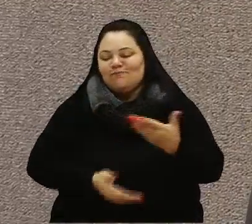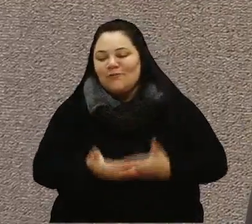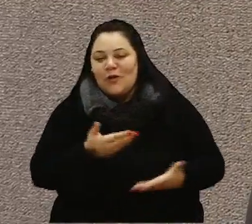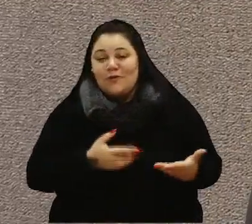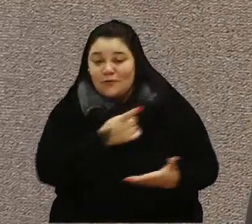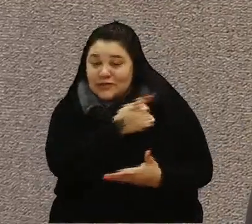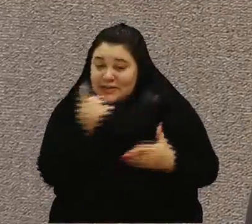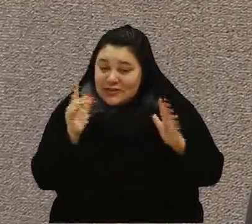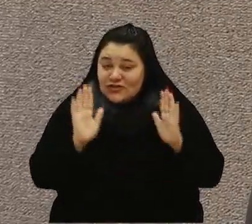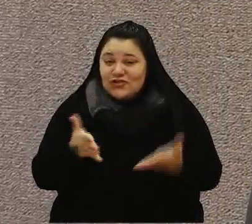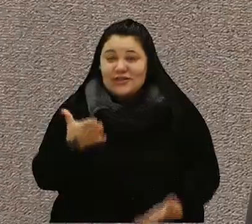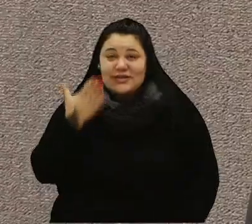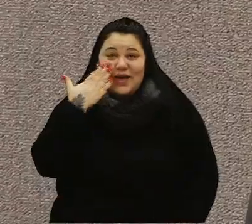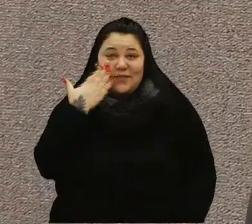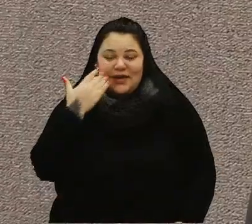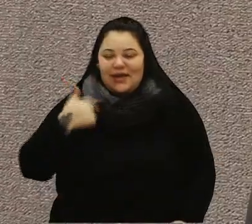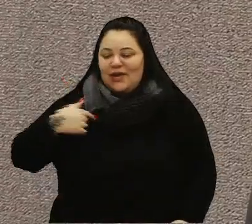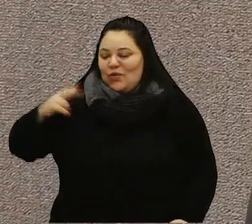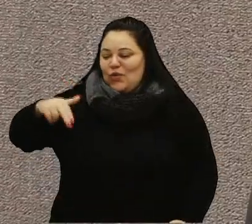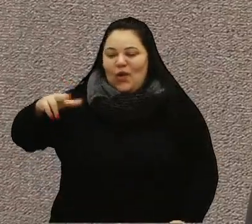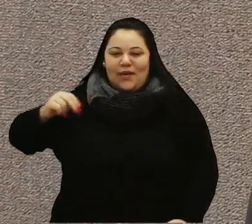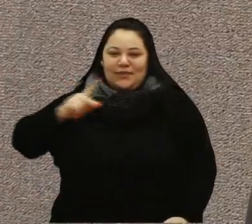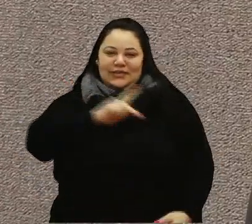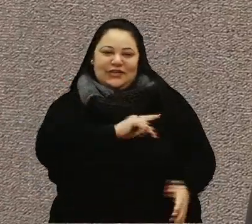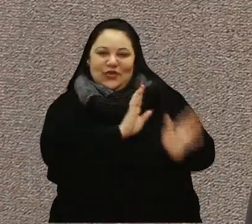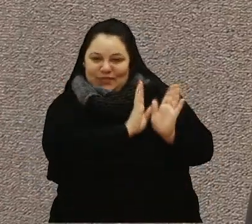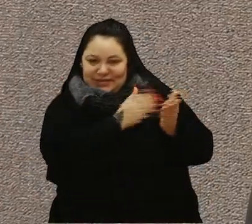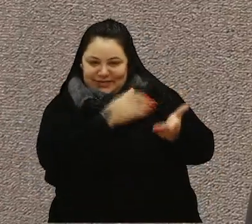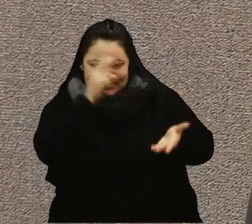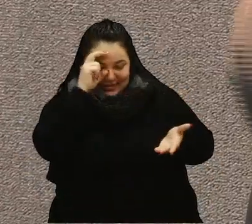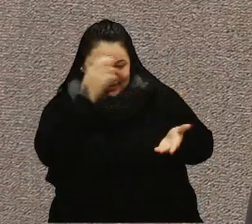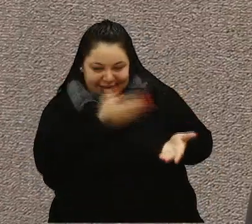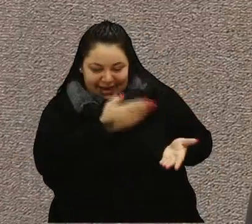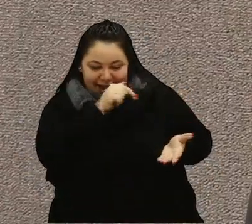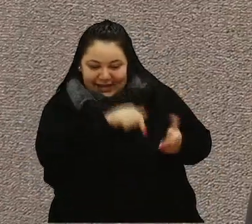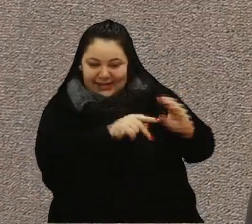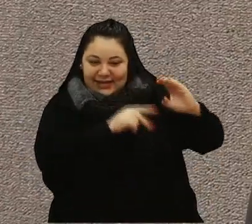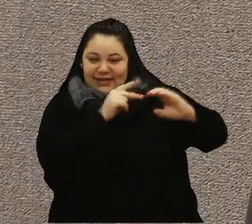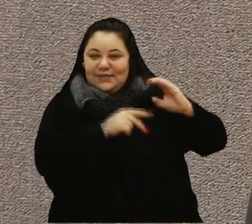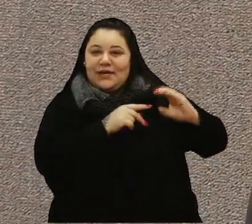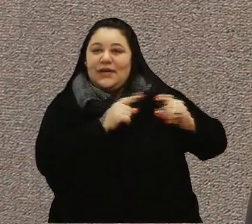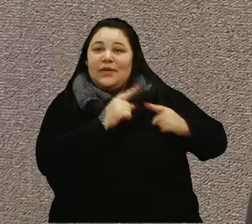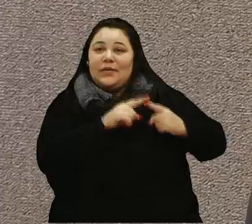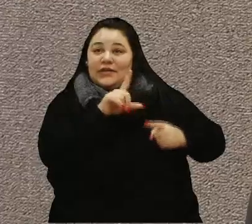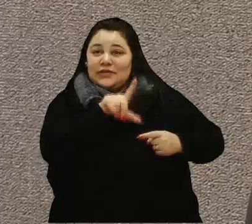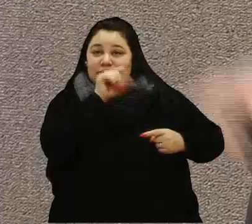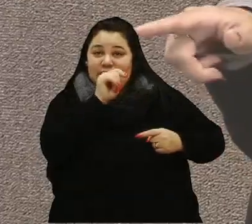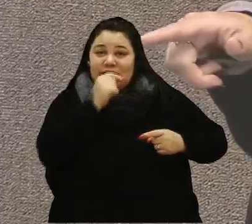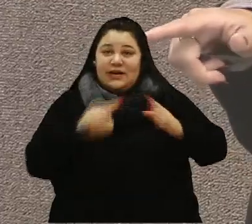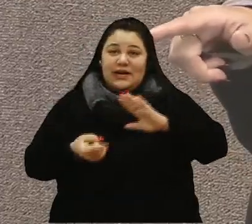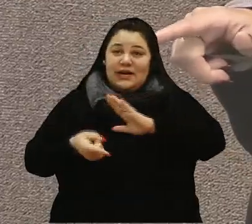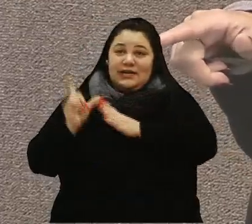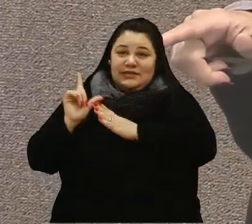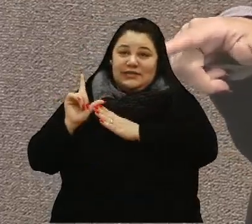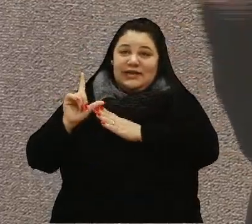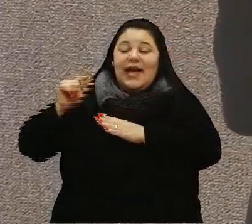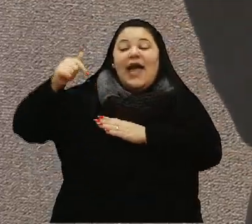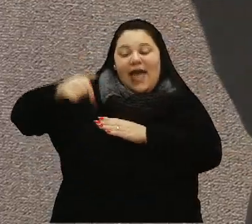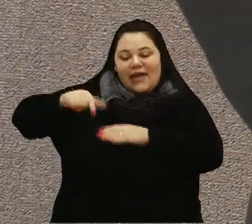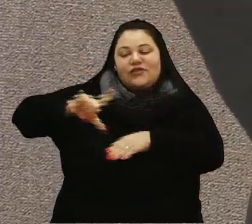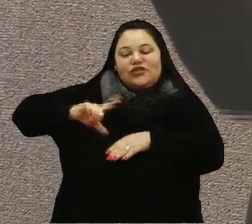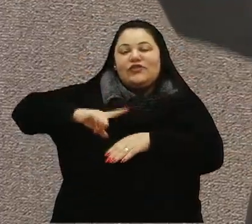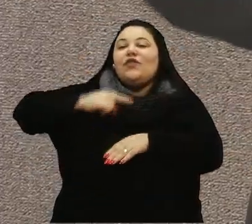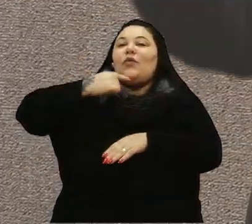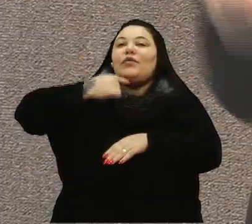aqui, eu nunca fui presidente de comissão, vereadora Sandra, nessa casa, porque foi uma opção minha na legislatura anterior. Nessa eu tinha vontade. E